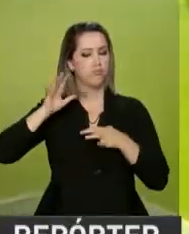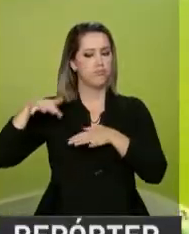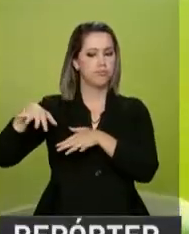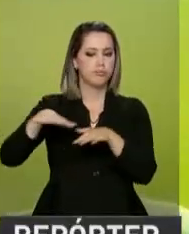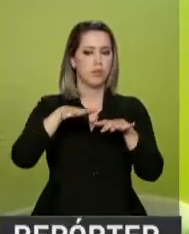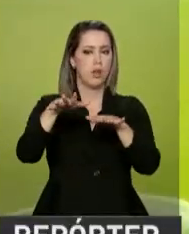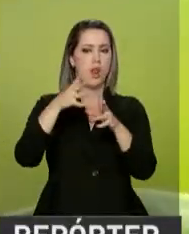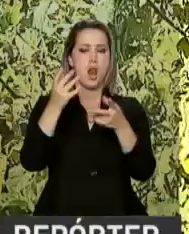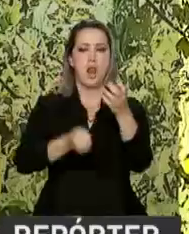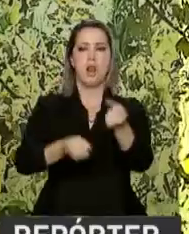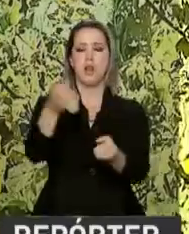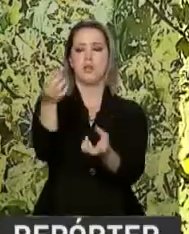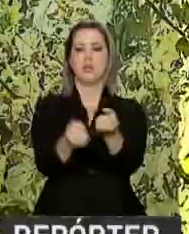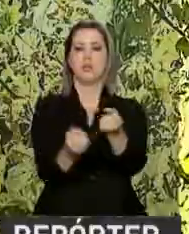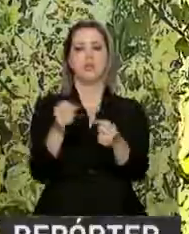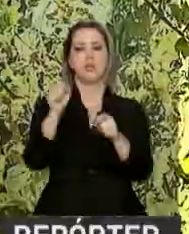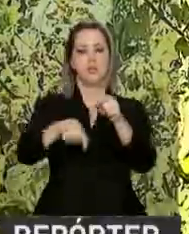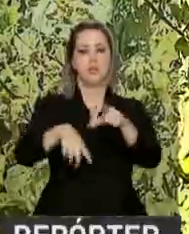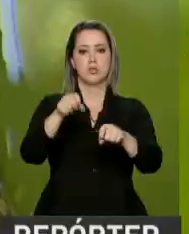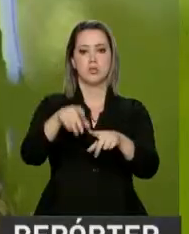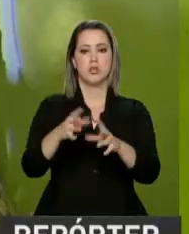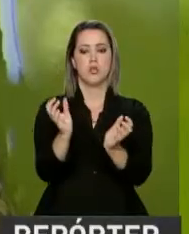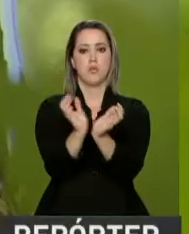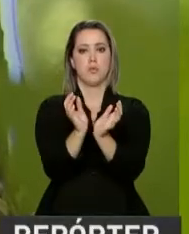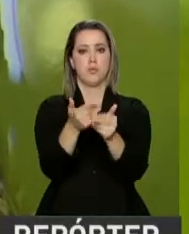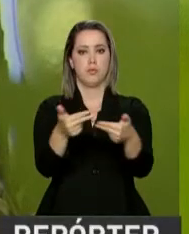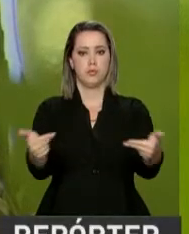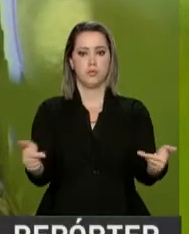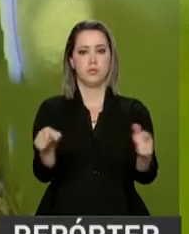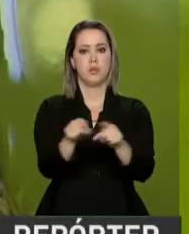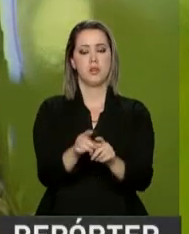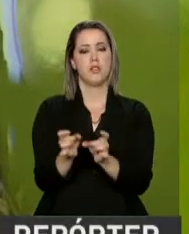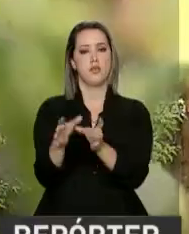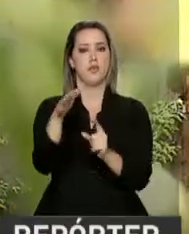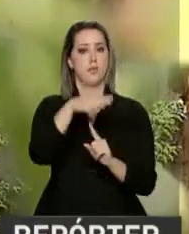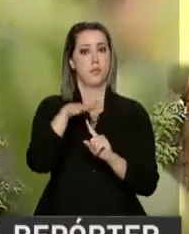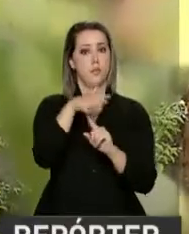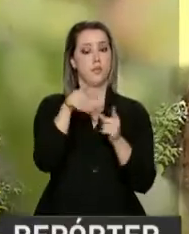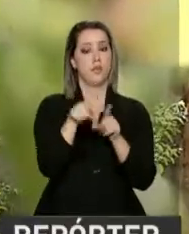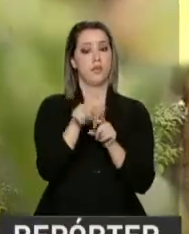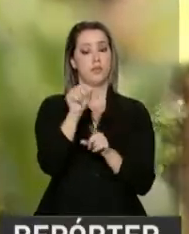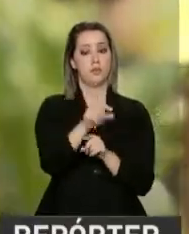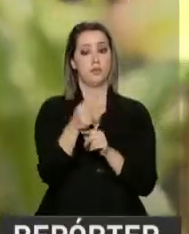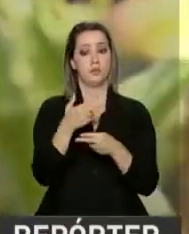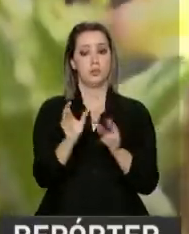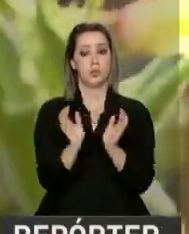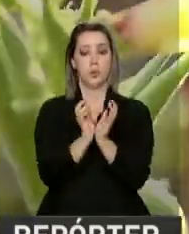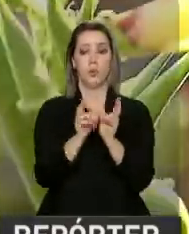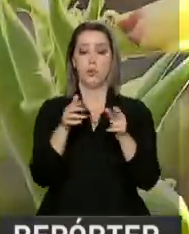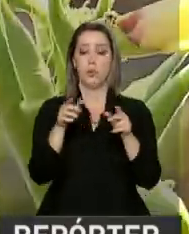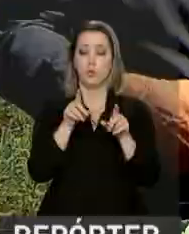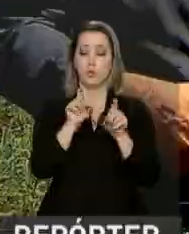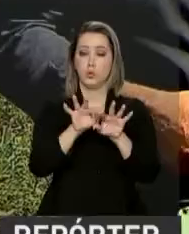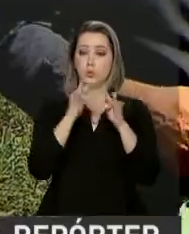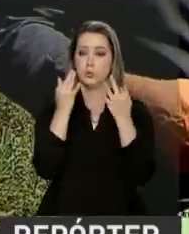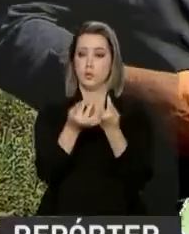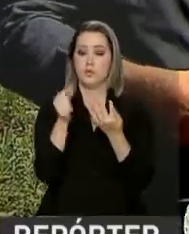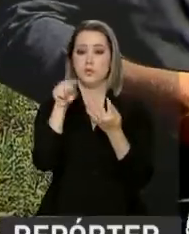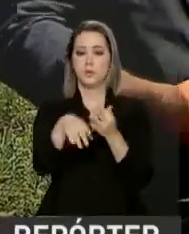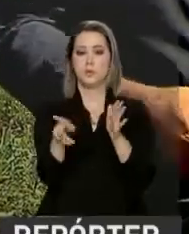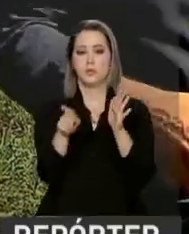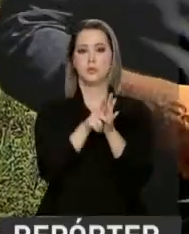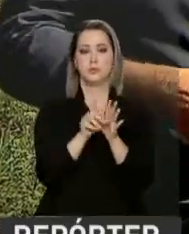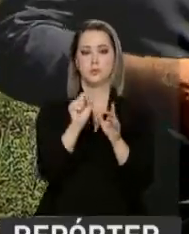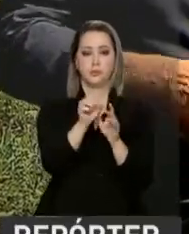e cultiva verduras frutas e hortaliças que vende na feira da cidade a propriedade faz parte de um assentamento mas assim como